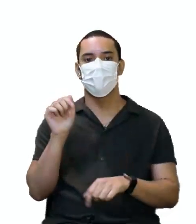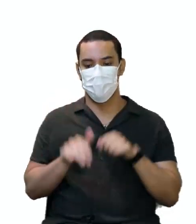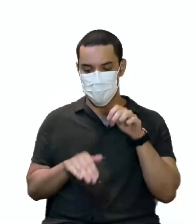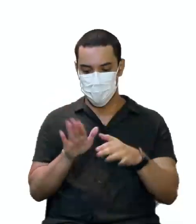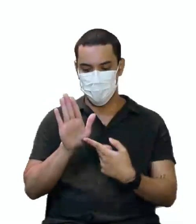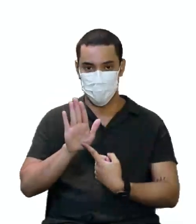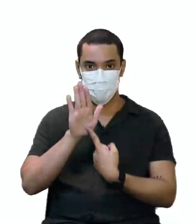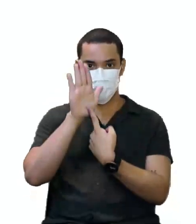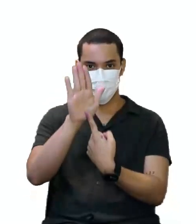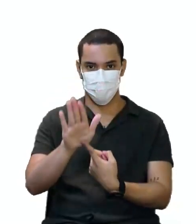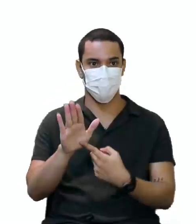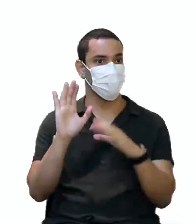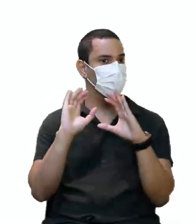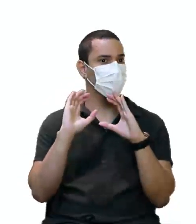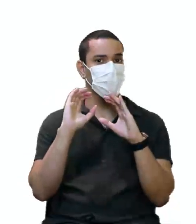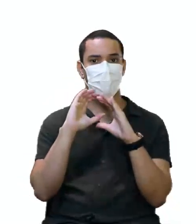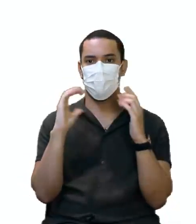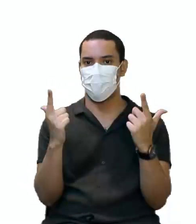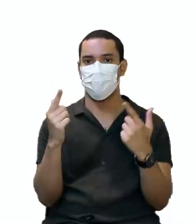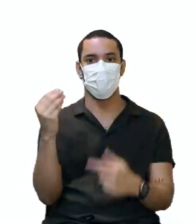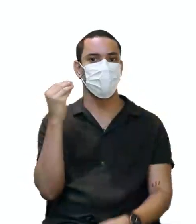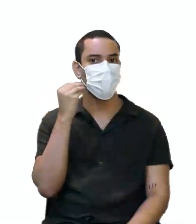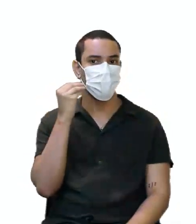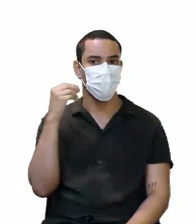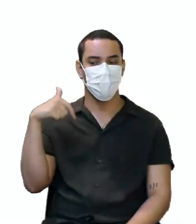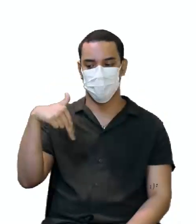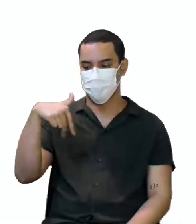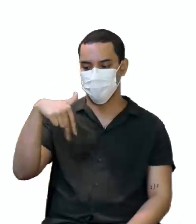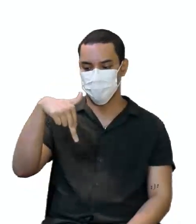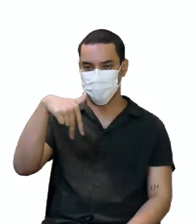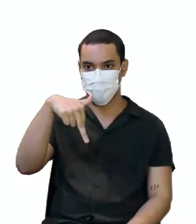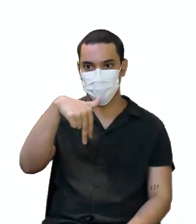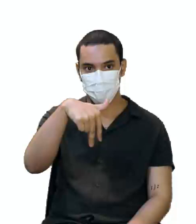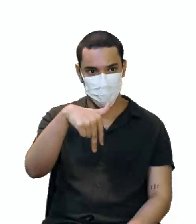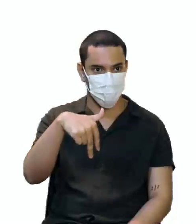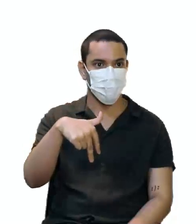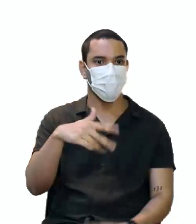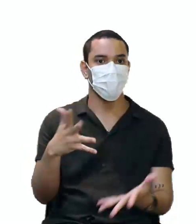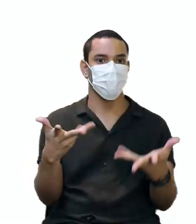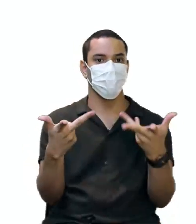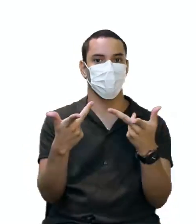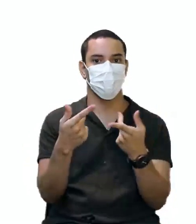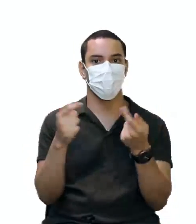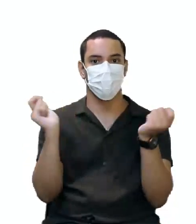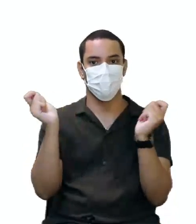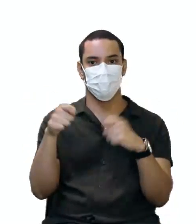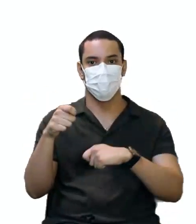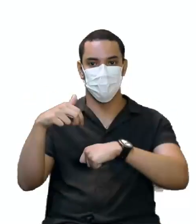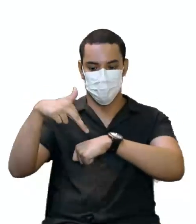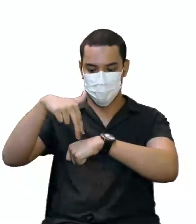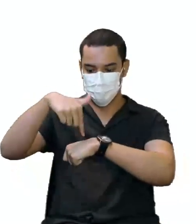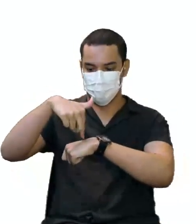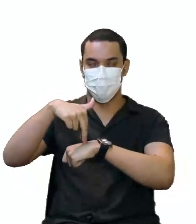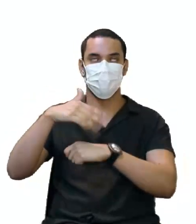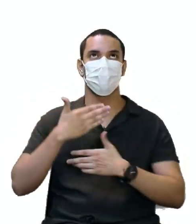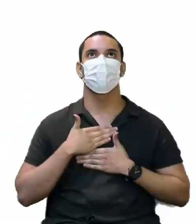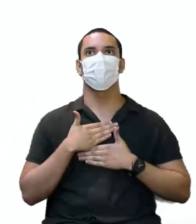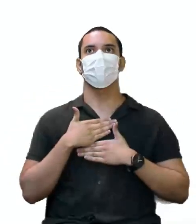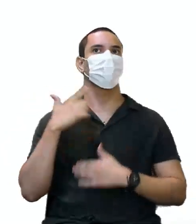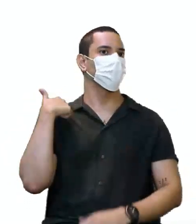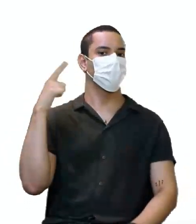As pegadas que mostravam clara evidência de bipedalismo, a habilidade para caminhar na posição